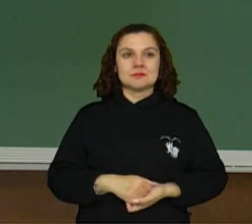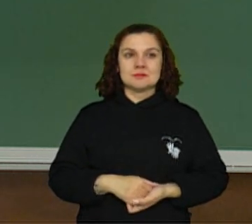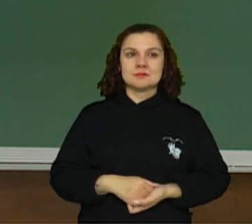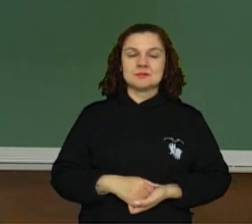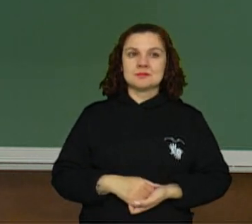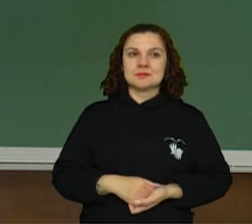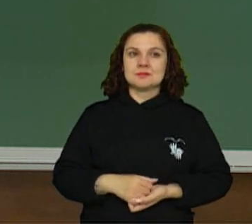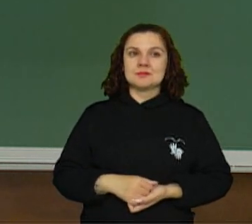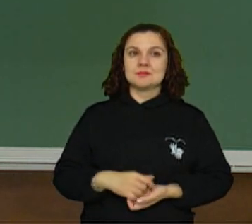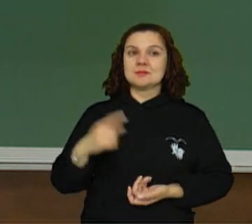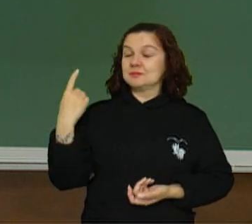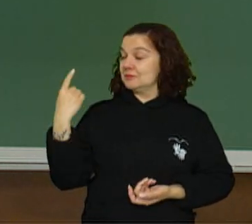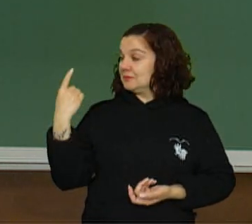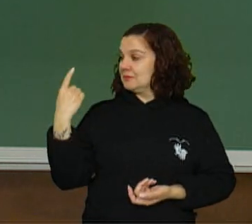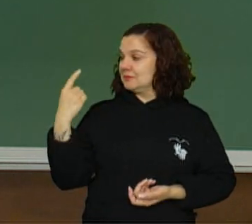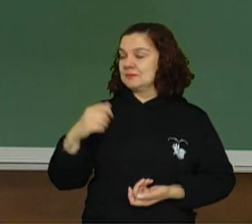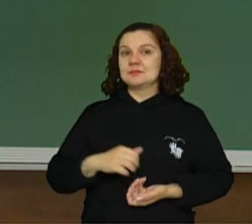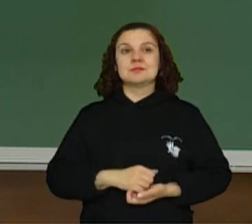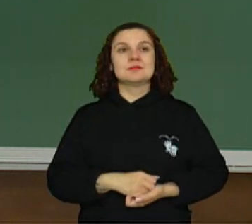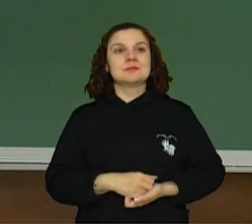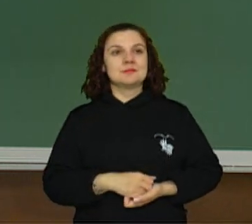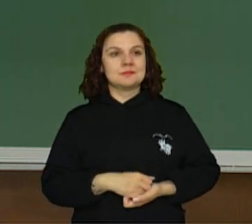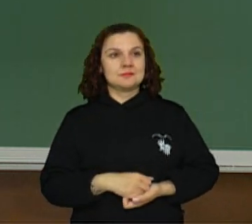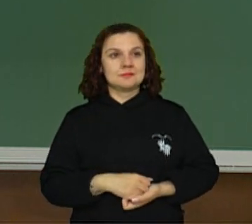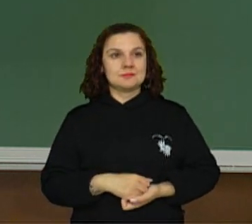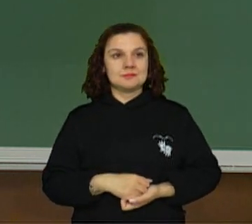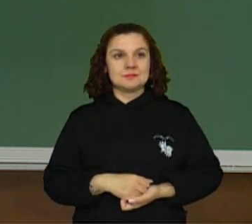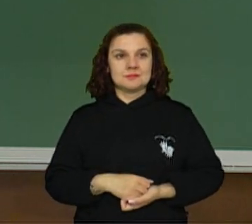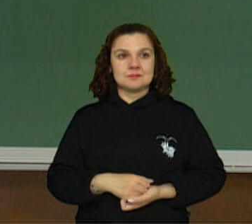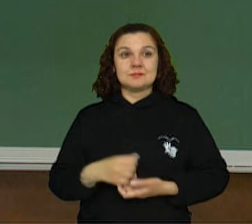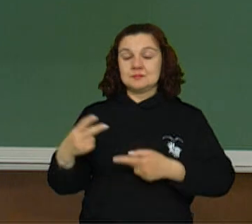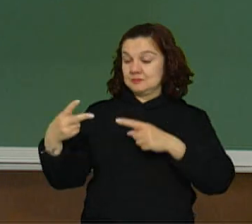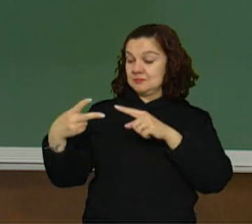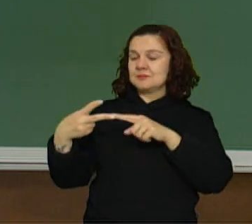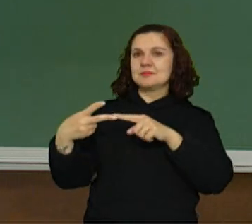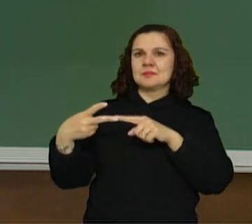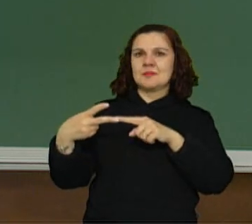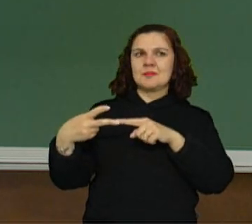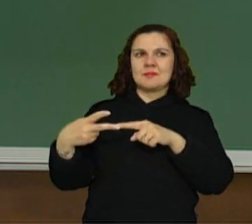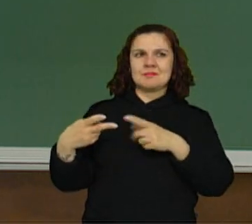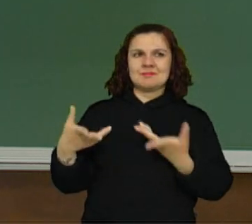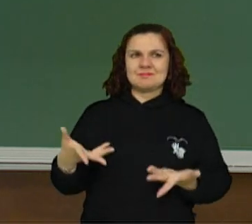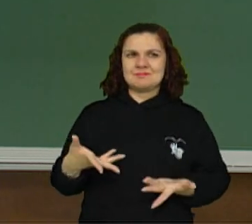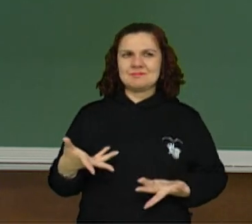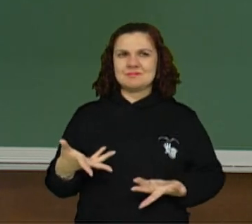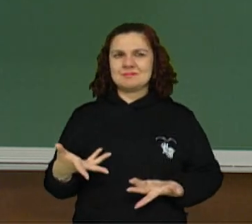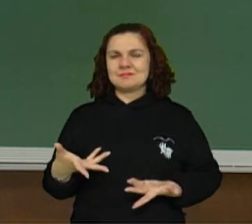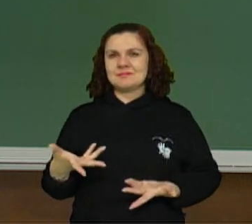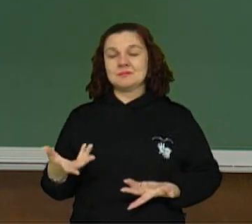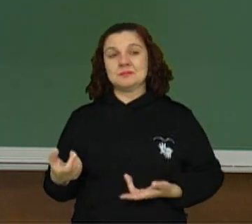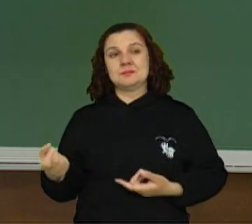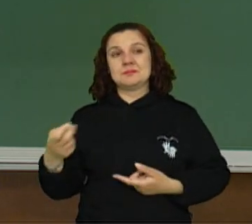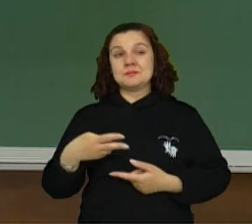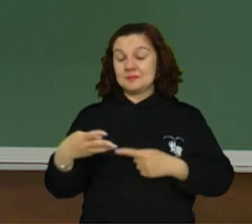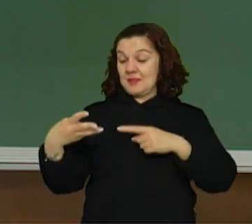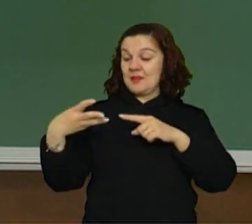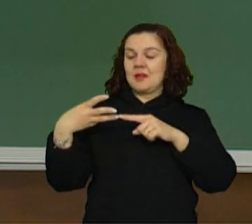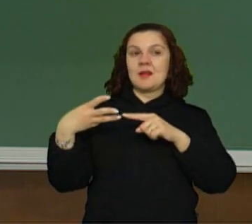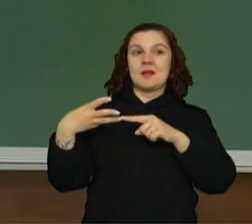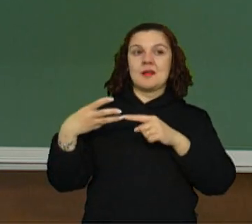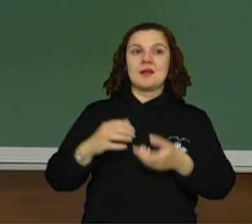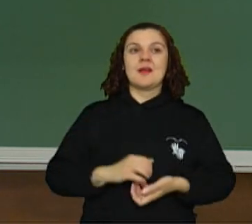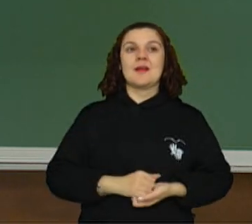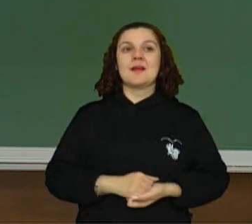Então, havia conseguido a tão sonhada promoção. Existem, não dá, né? Facinho, né?